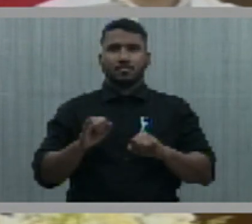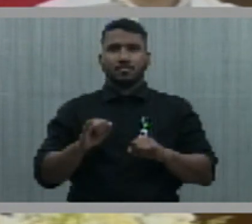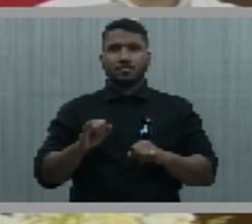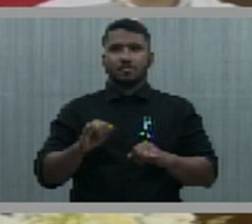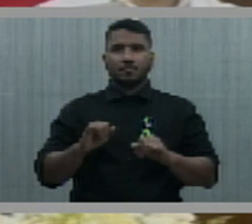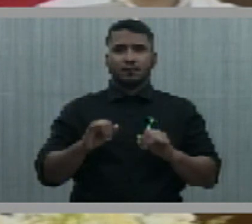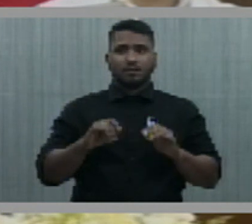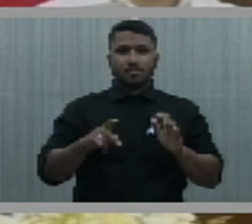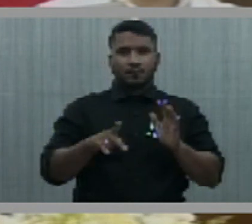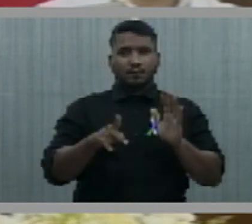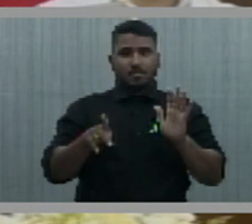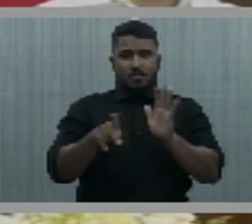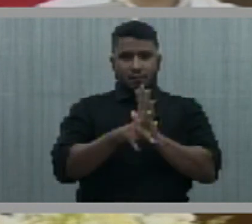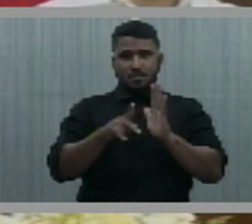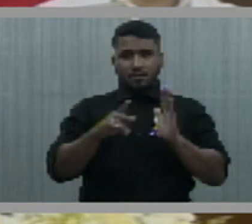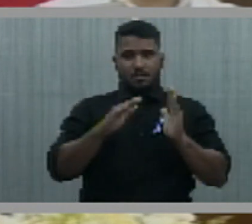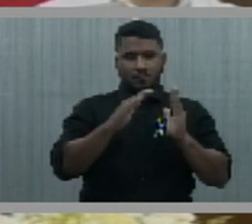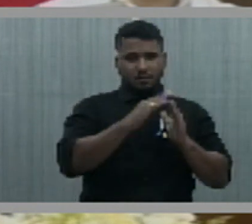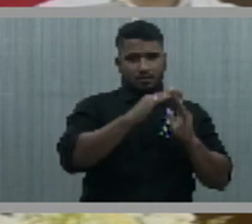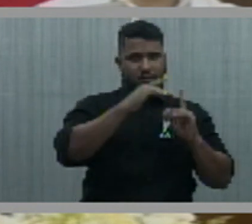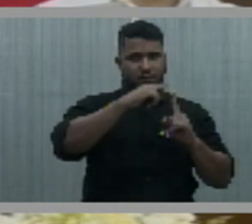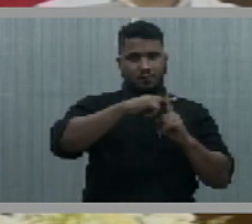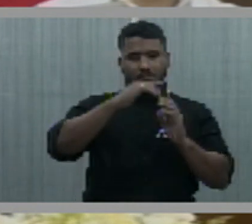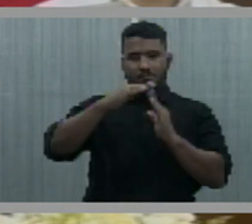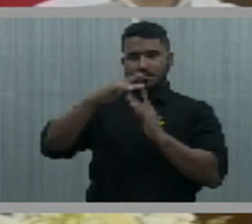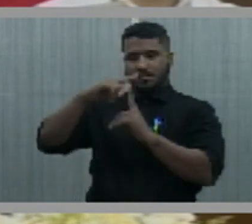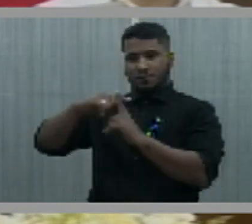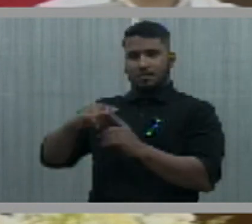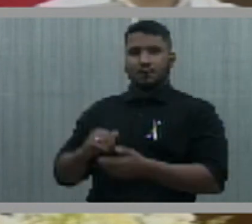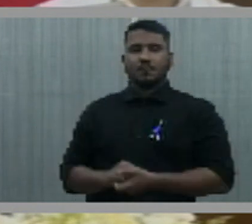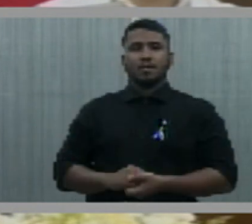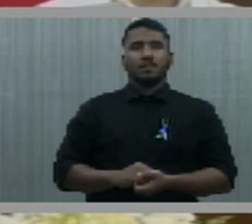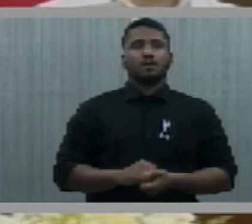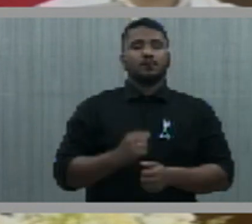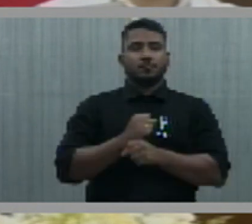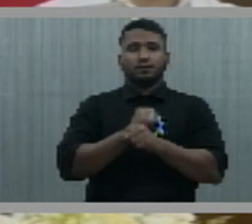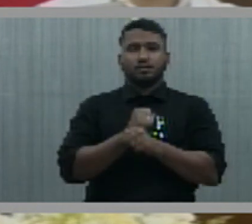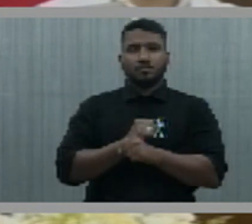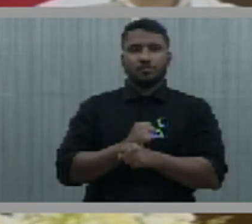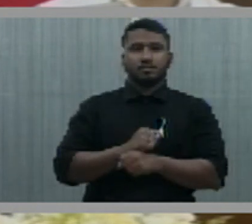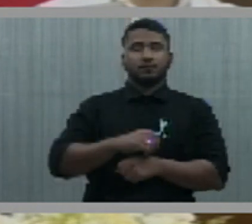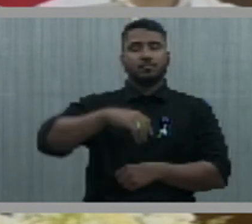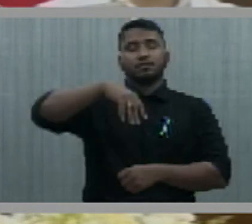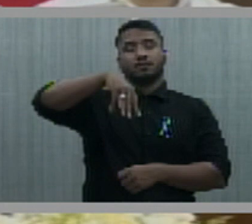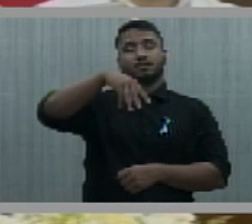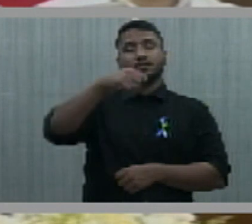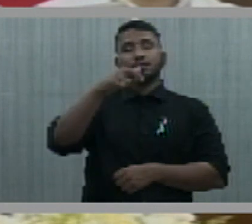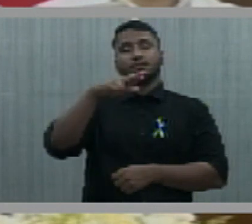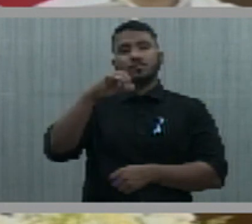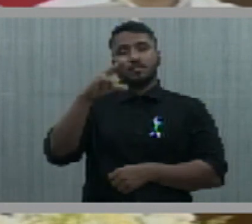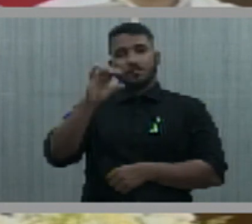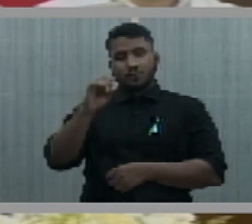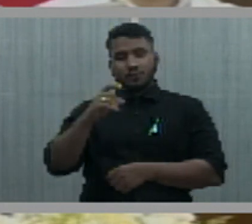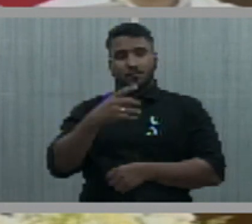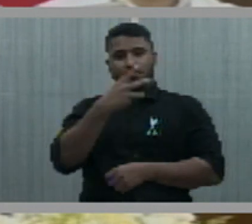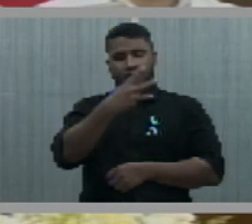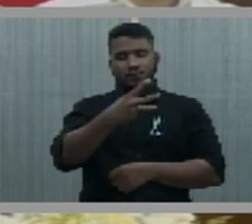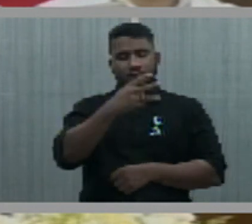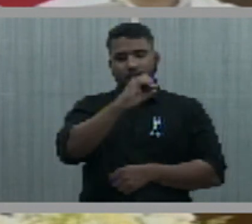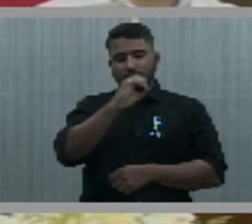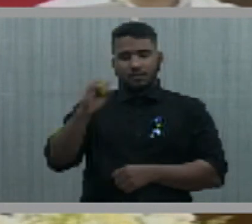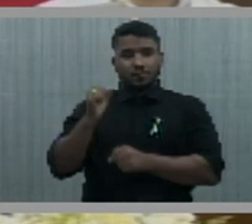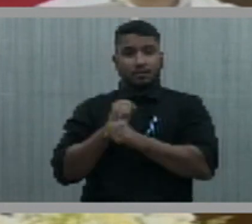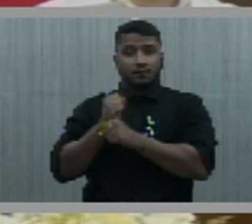as portas das igrejas. O Ano Santo Nacional Mariano, celebrando 300